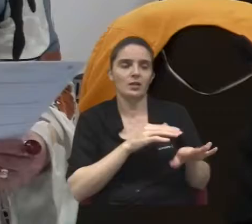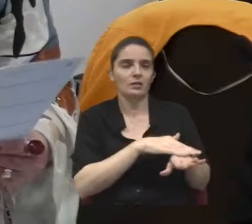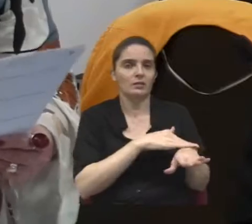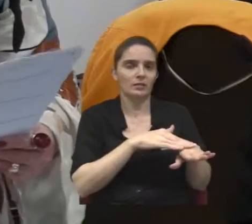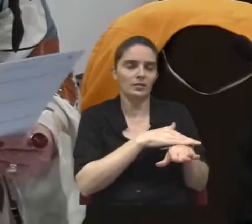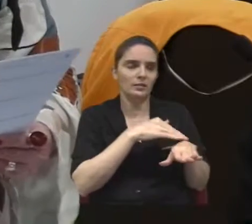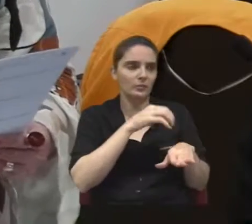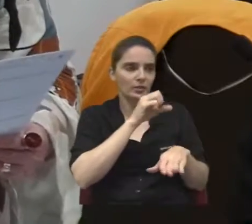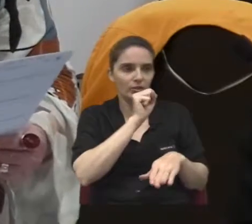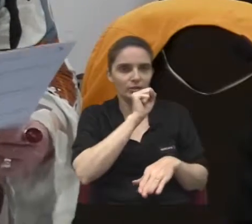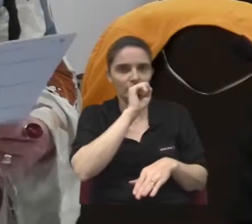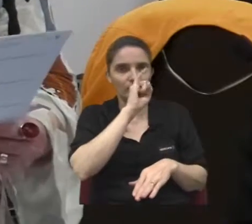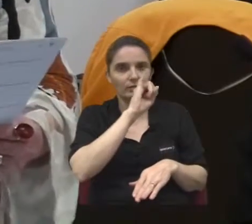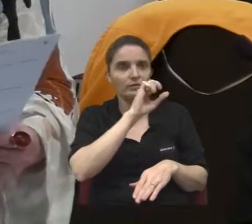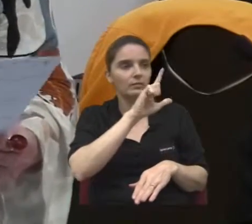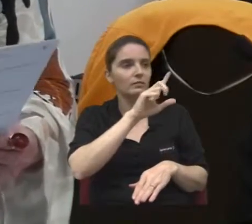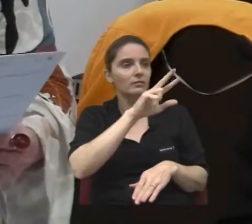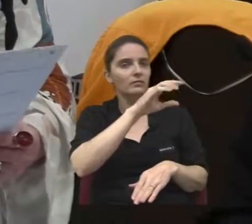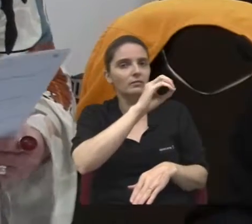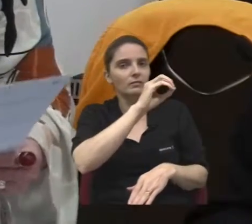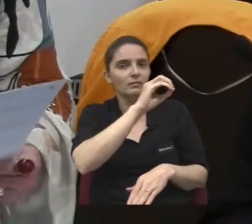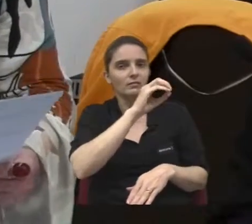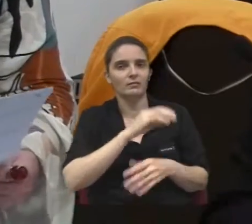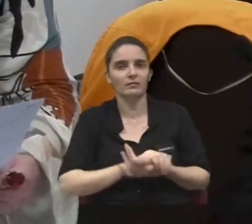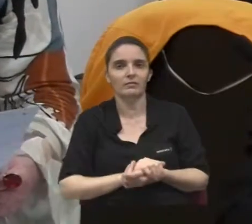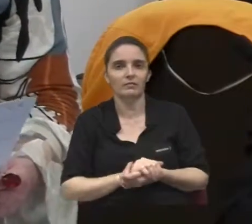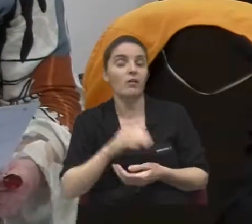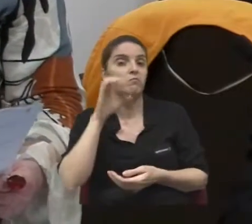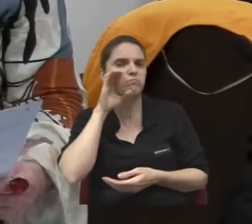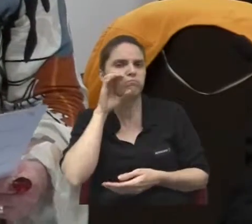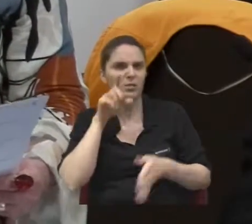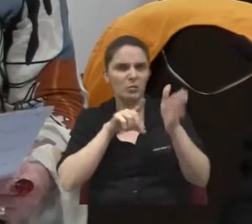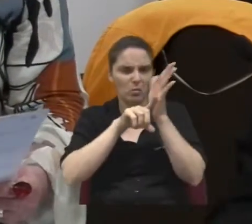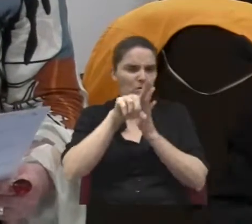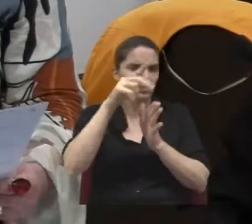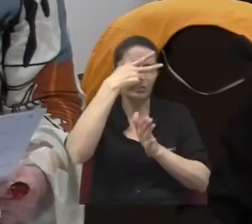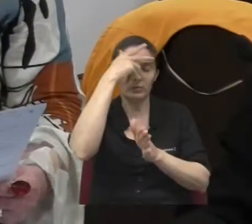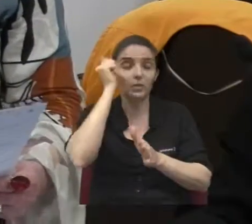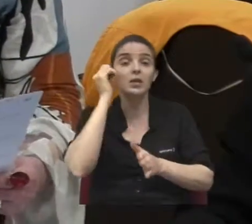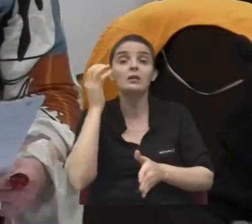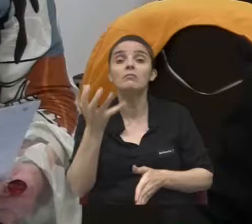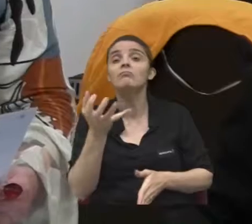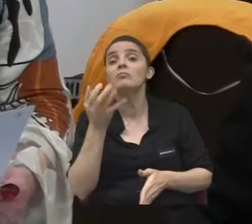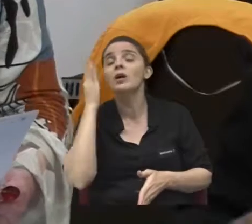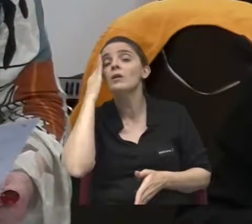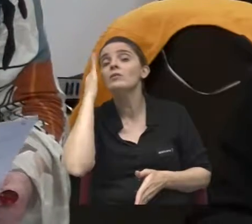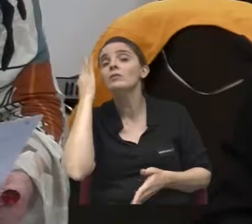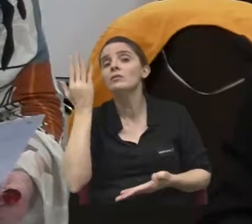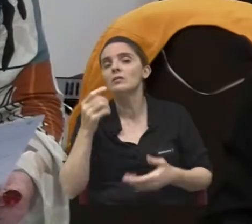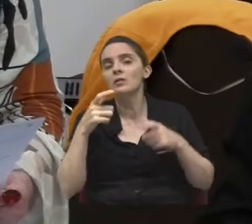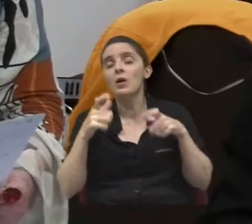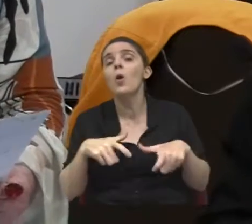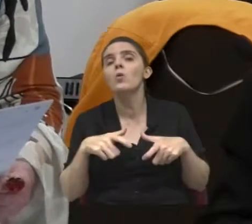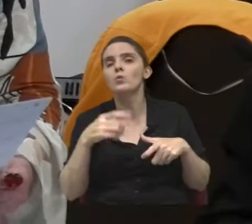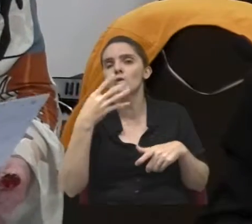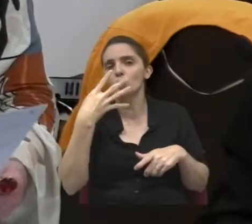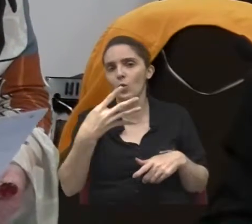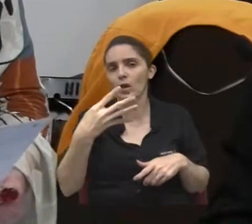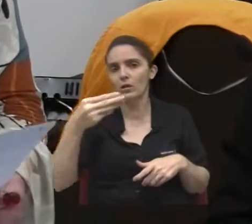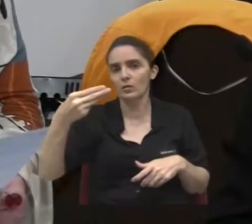fiz um requerimento, vereador, pedindo para ele, para saber, eu quero saber onde estão os 4 milhões